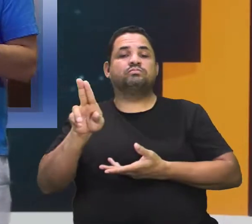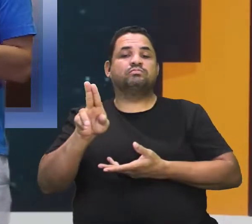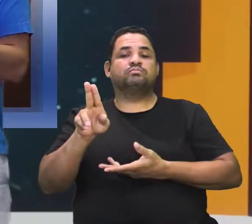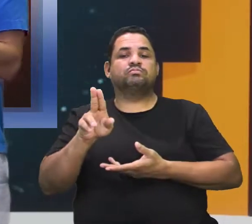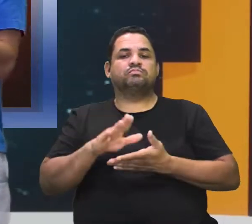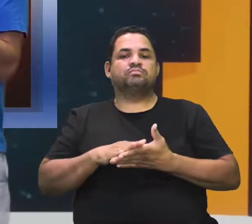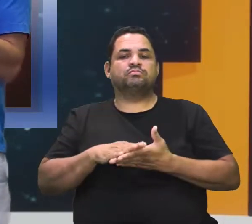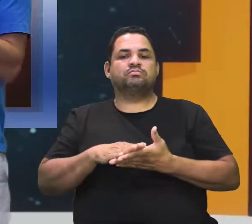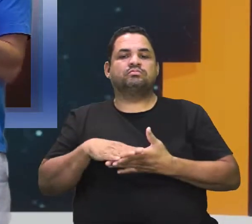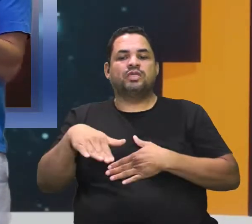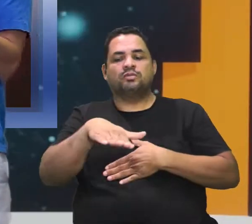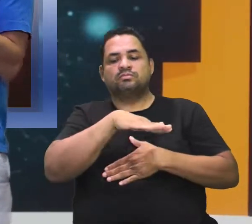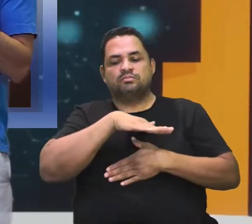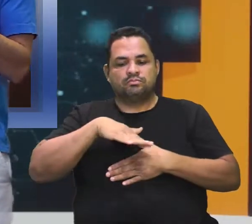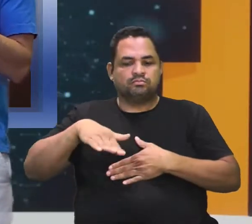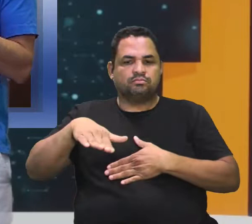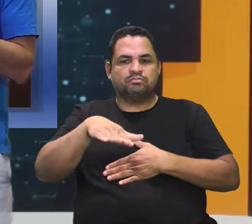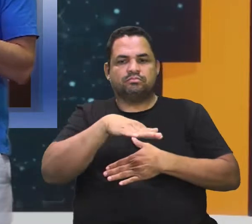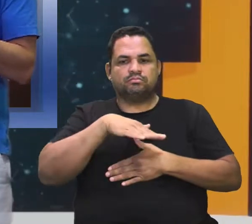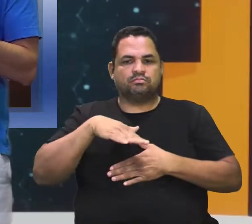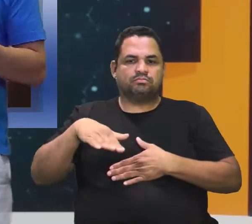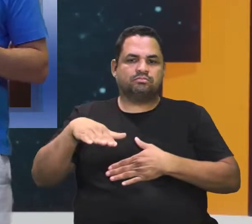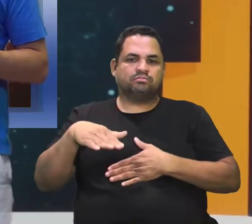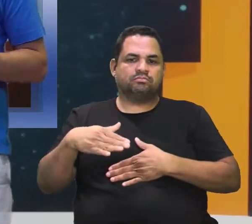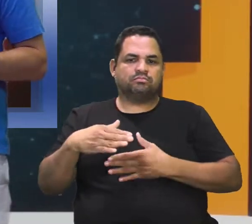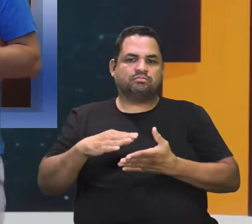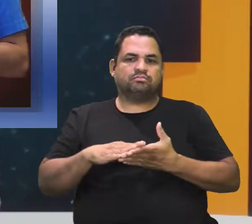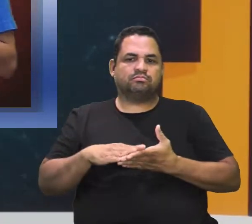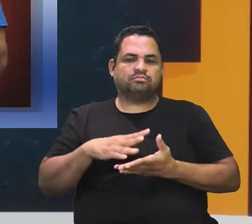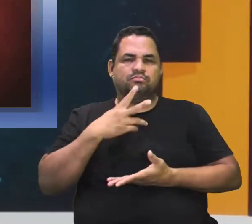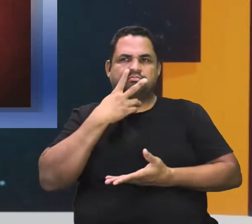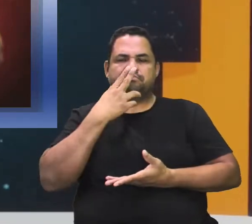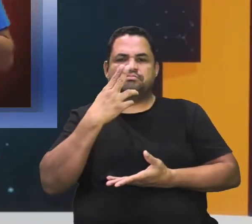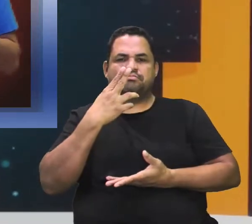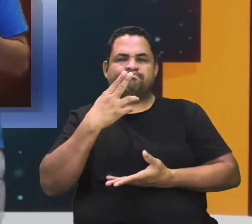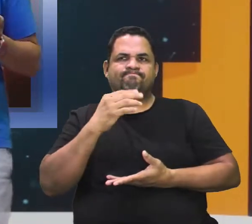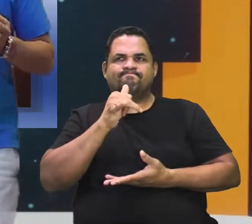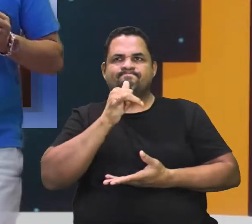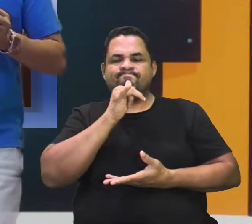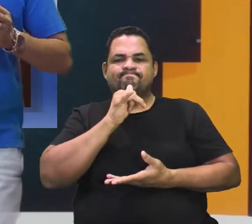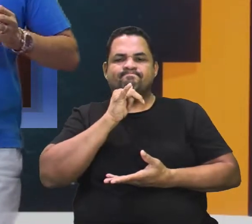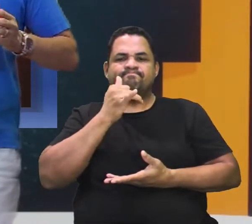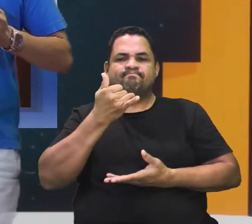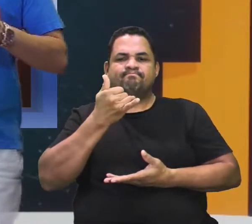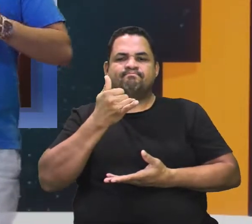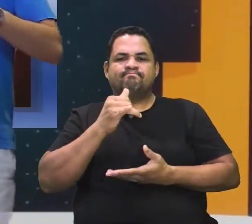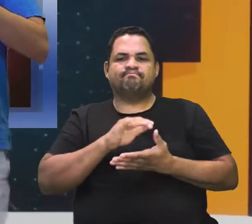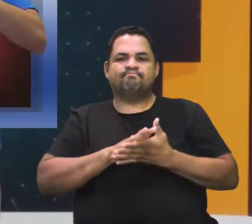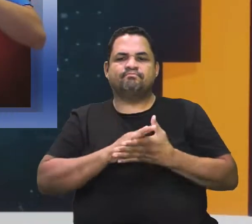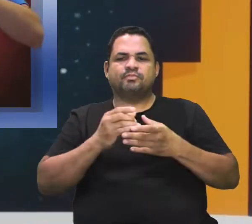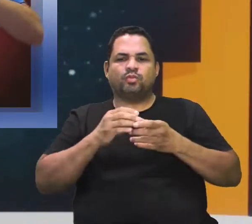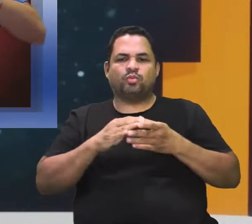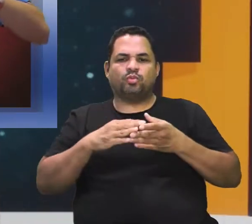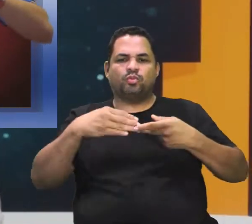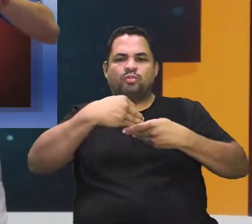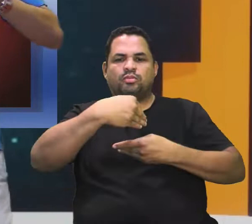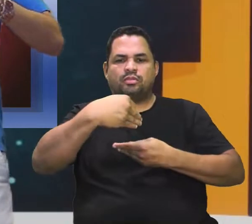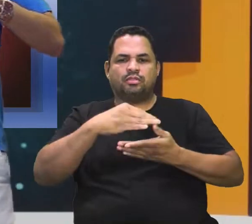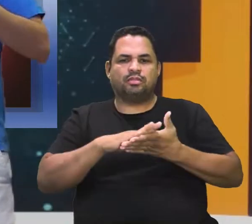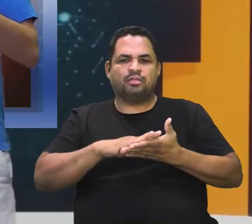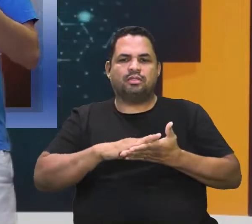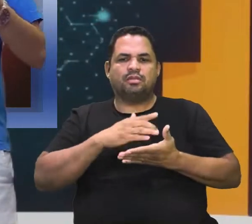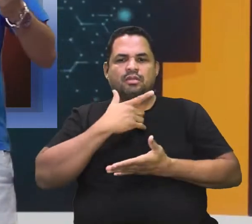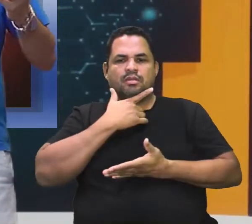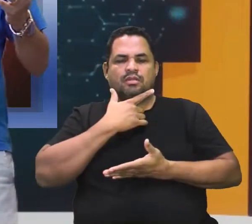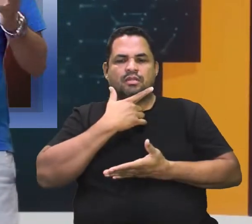uma planificação, né? Porque quando corta, fica ali planificado. É como se você pegasse, por exemplo, aquele queijo provolone, né, que